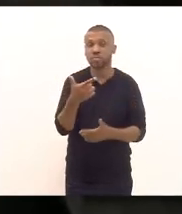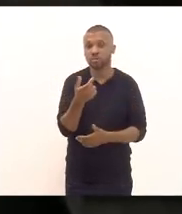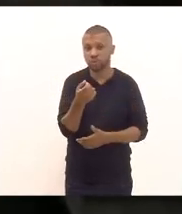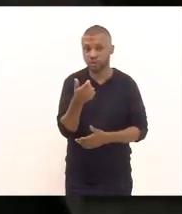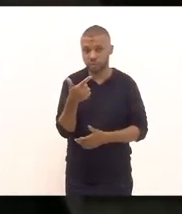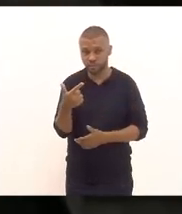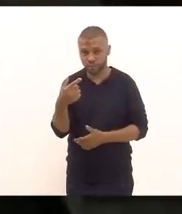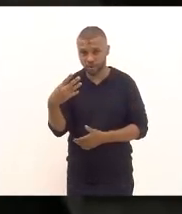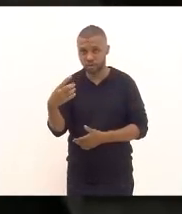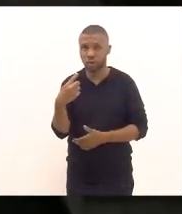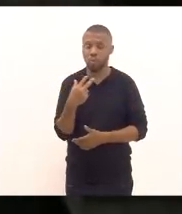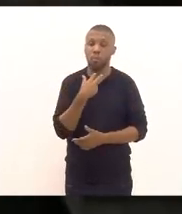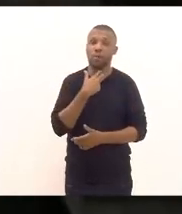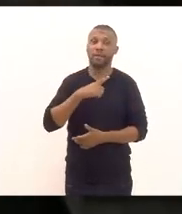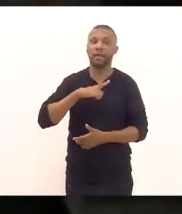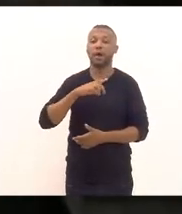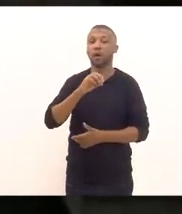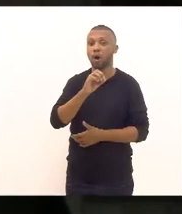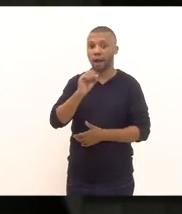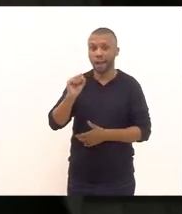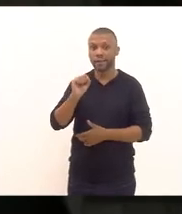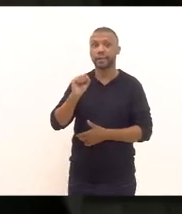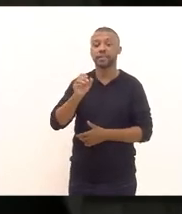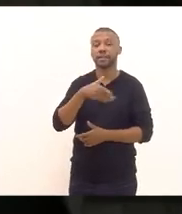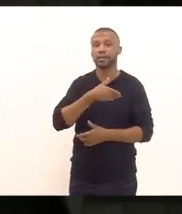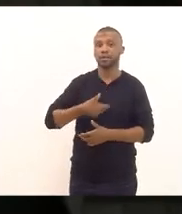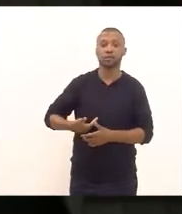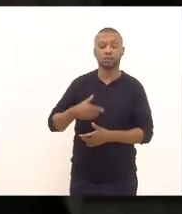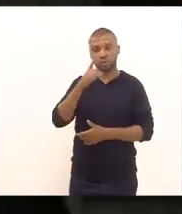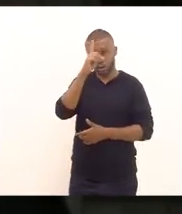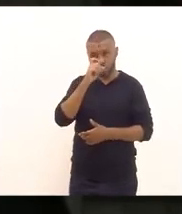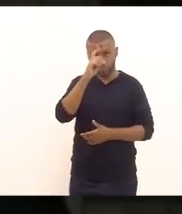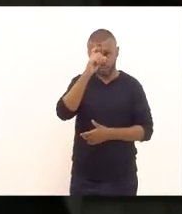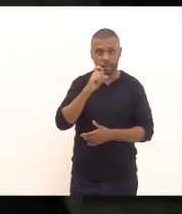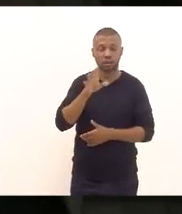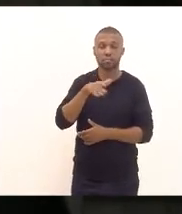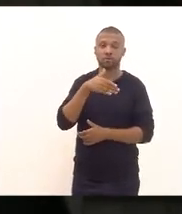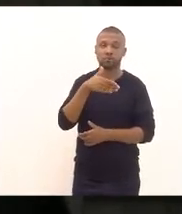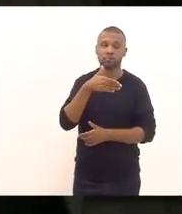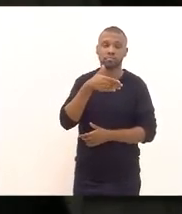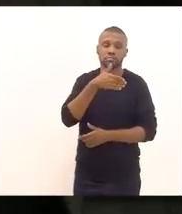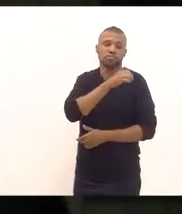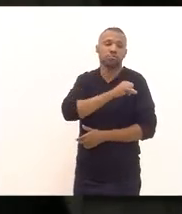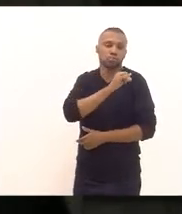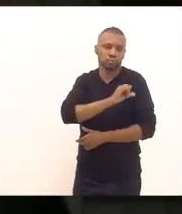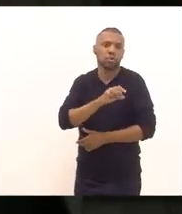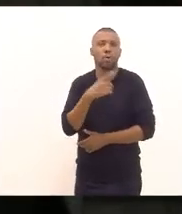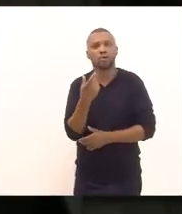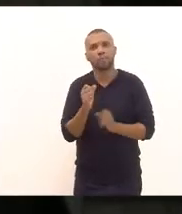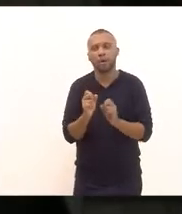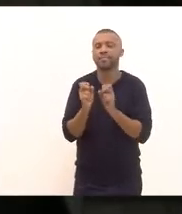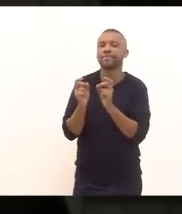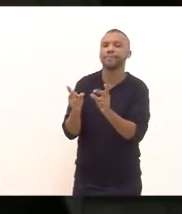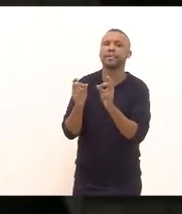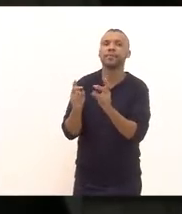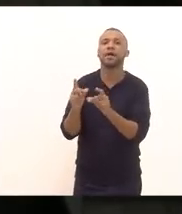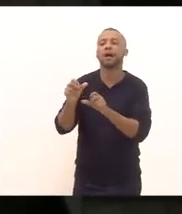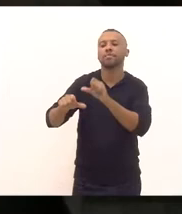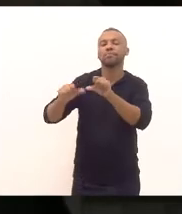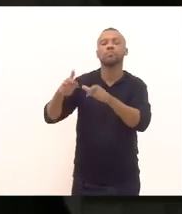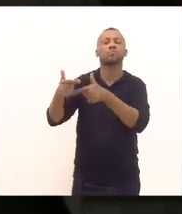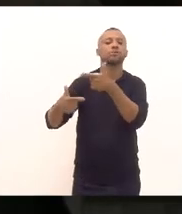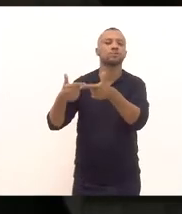nós não poderemos mais ter ó esses na gestão de hospitais estaduais ou você pode privatizar é a operação de um determinado serviço